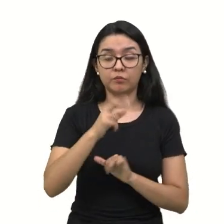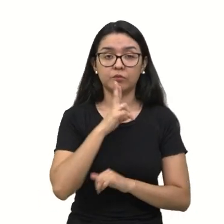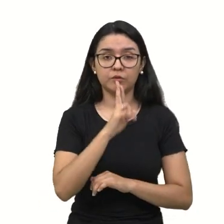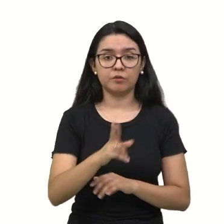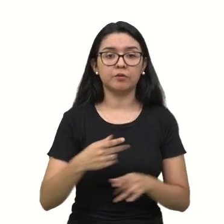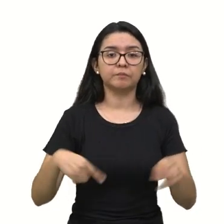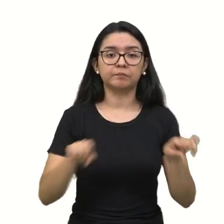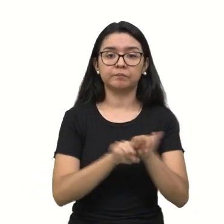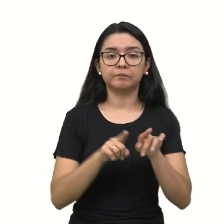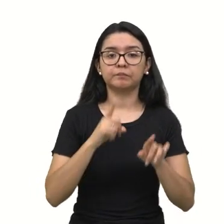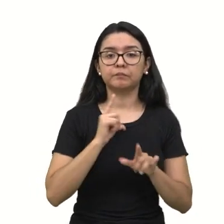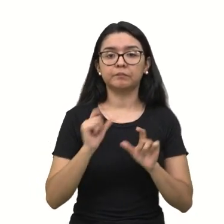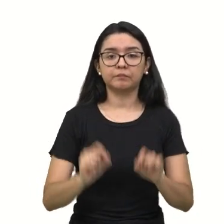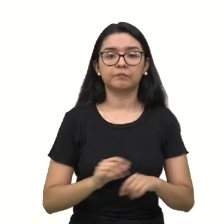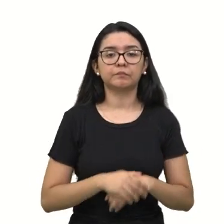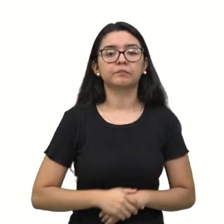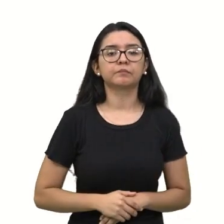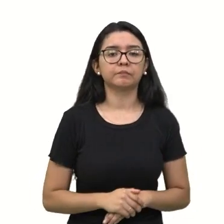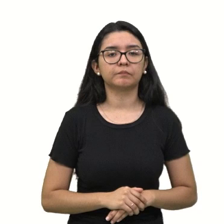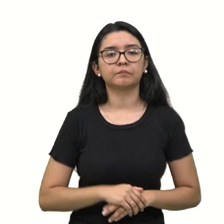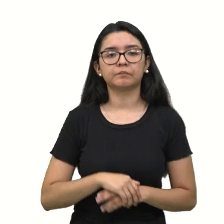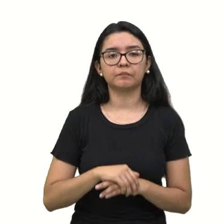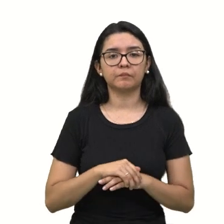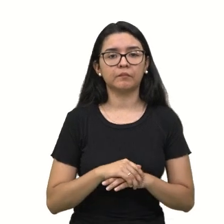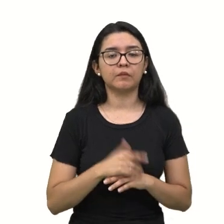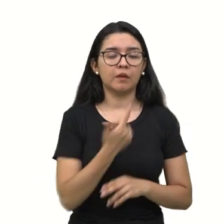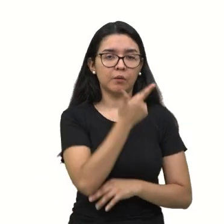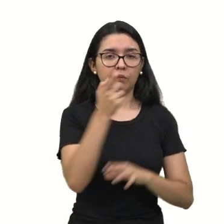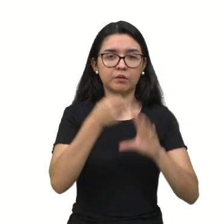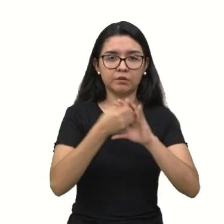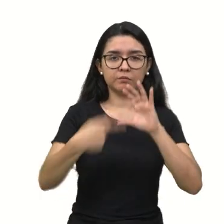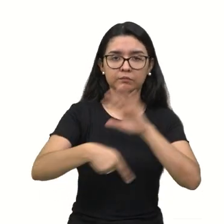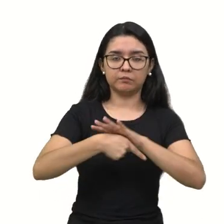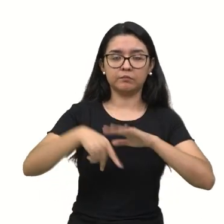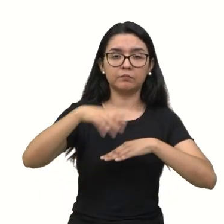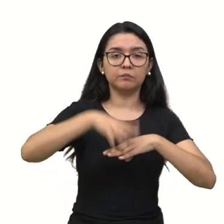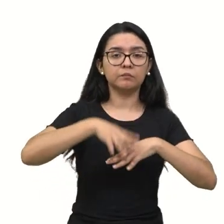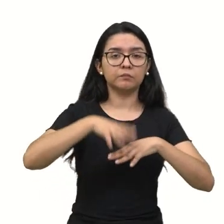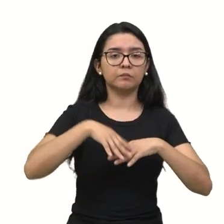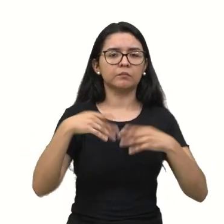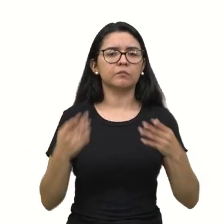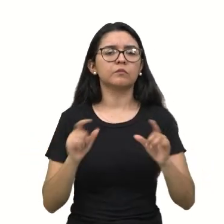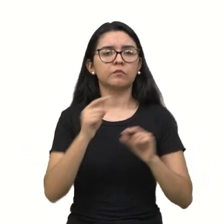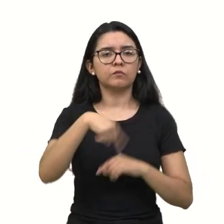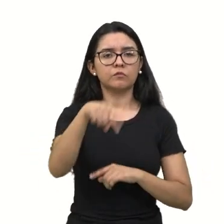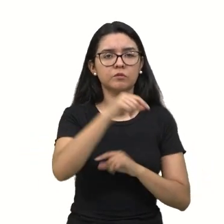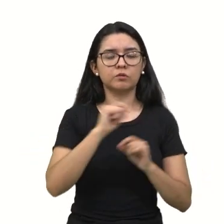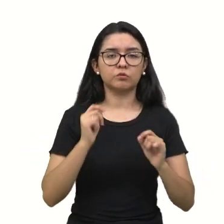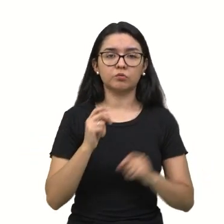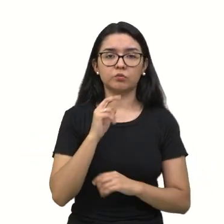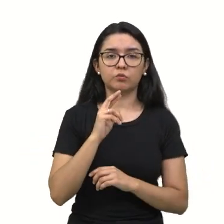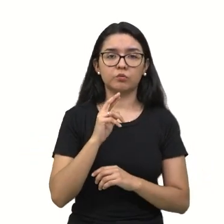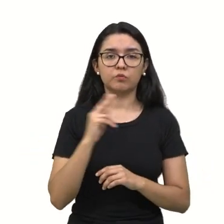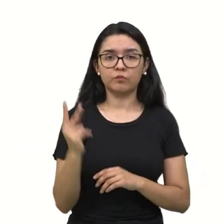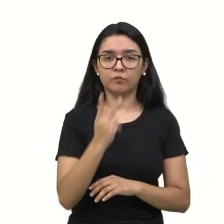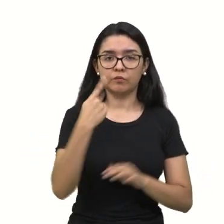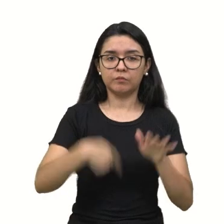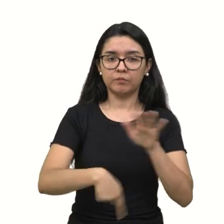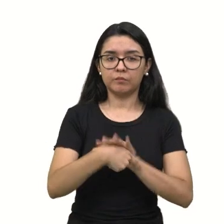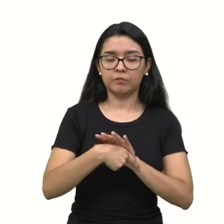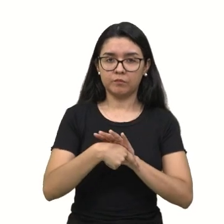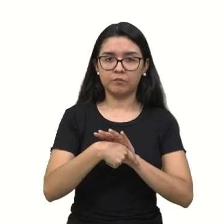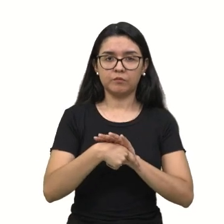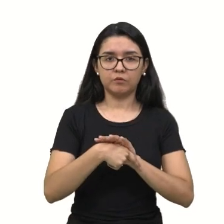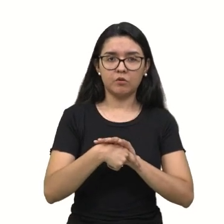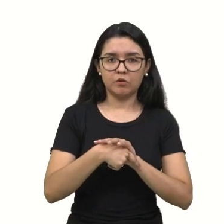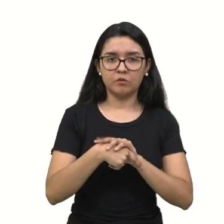a propriedade associativa, né? No qual você associa os valores,